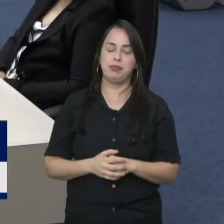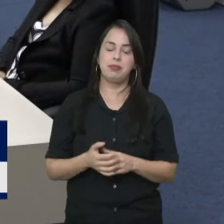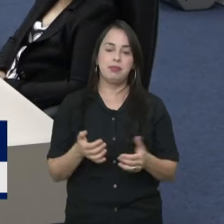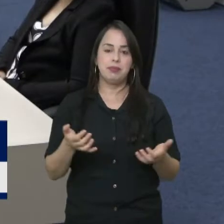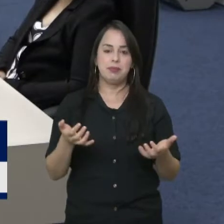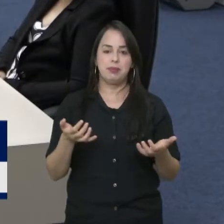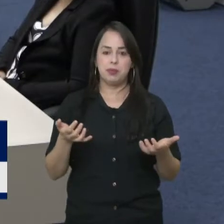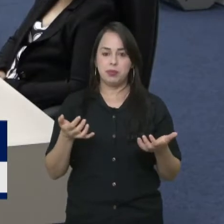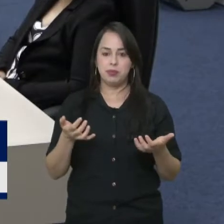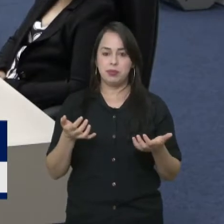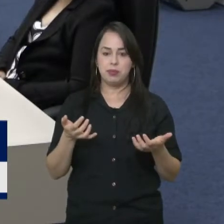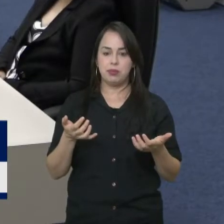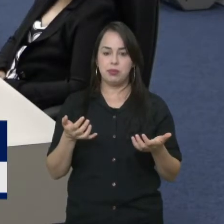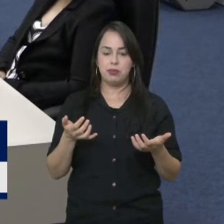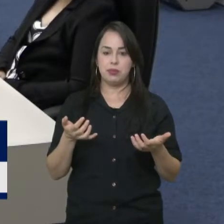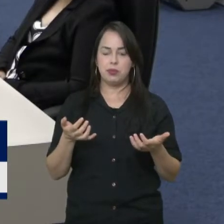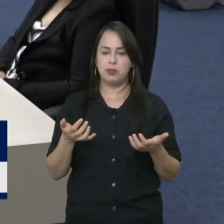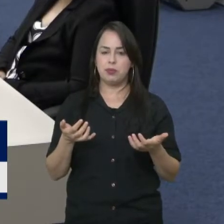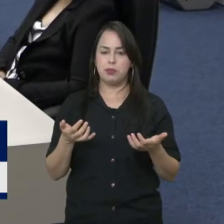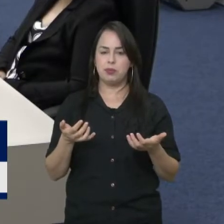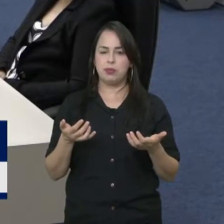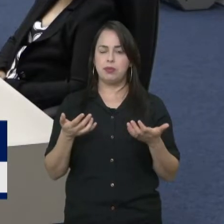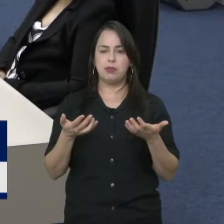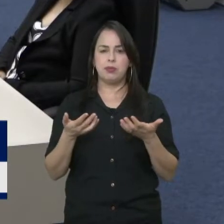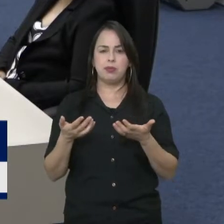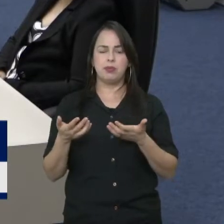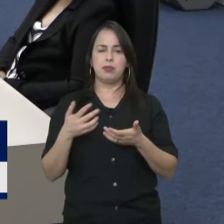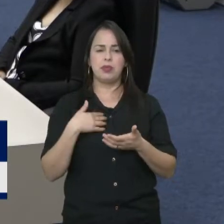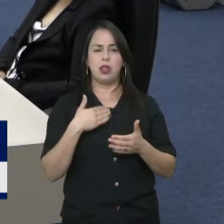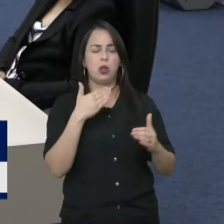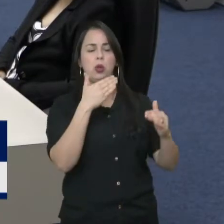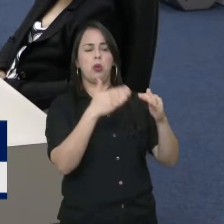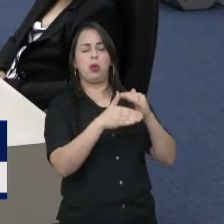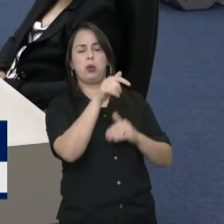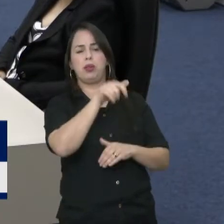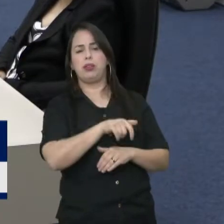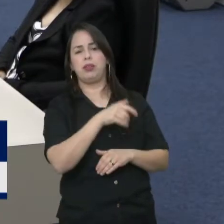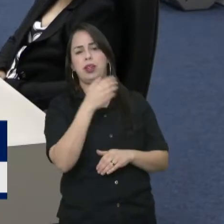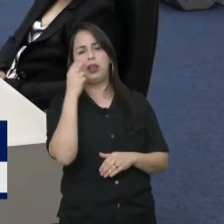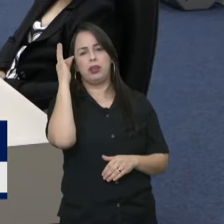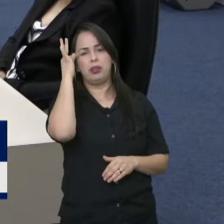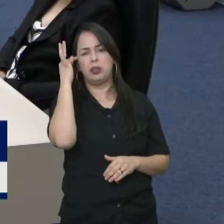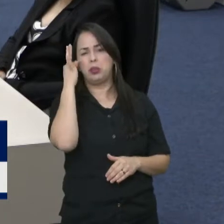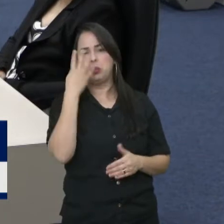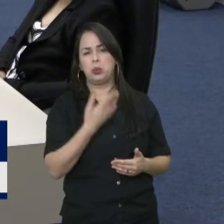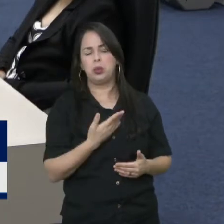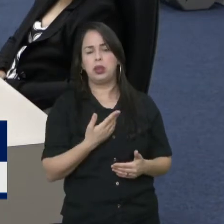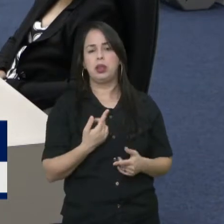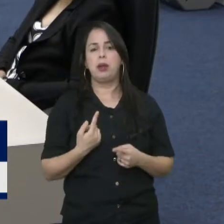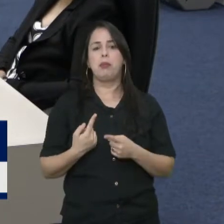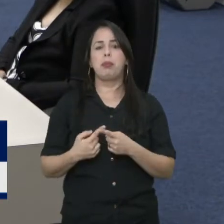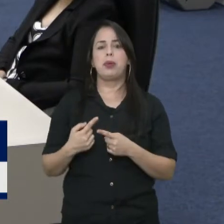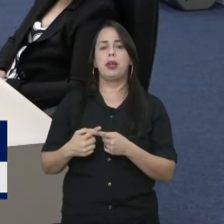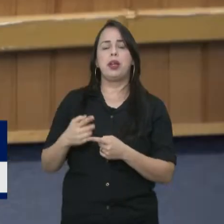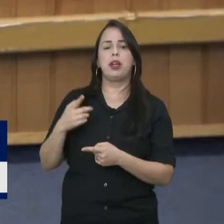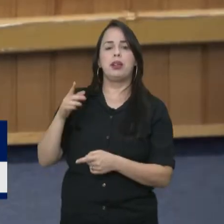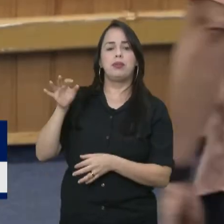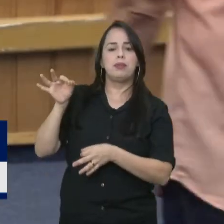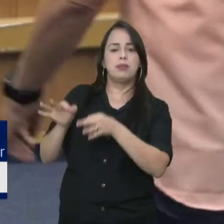me fazer a contradição em relação ao vereador Thomas, porque a justiça...